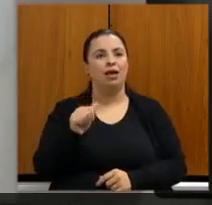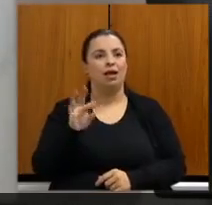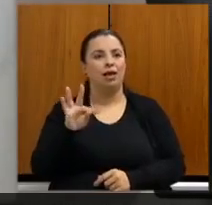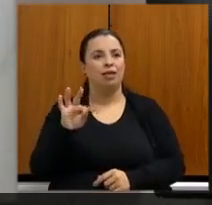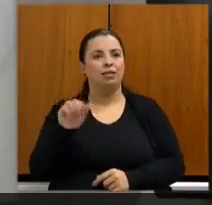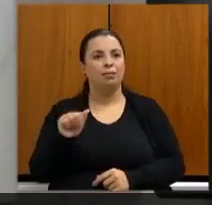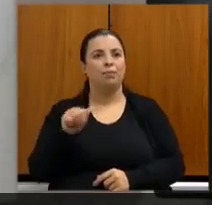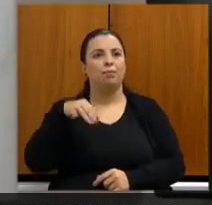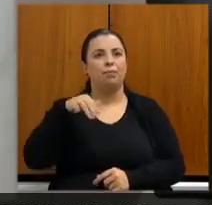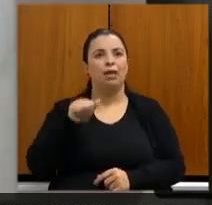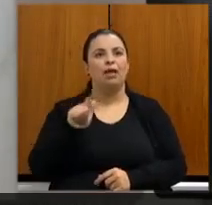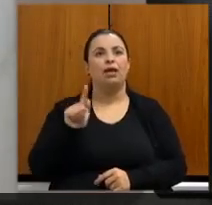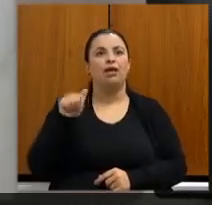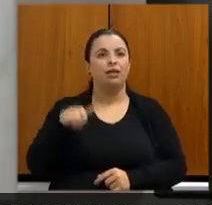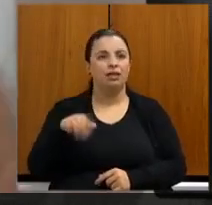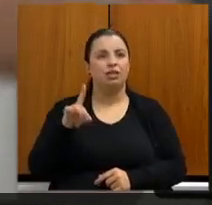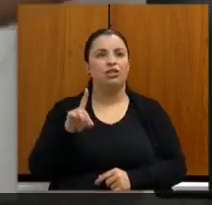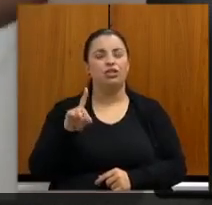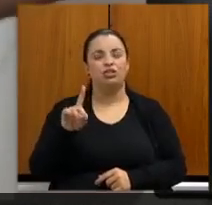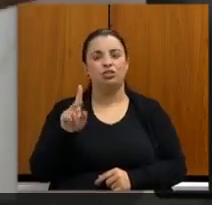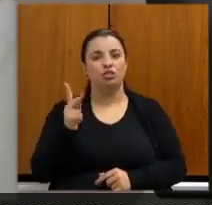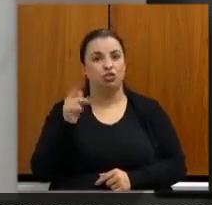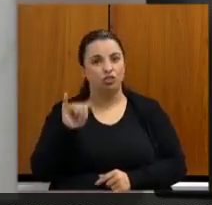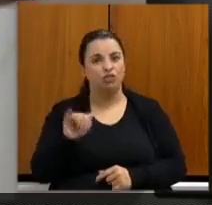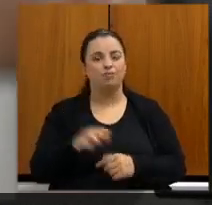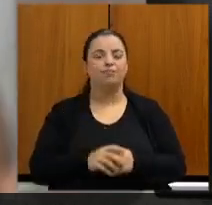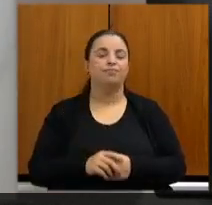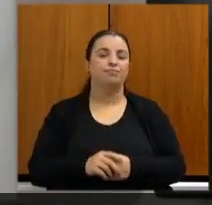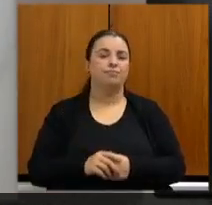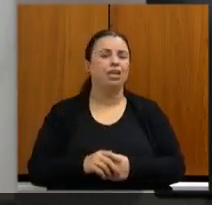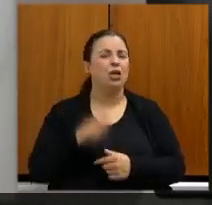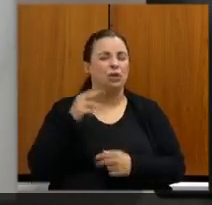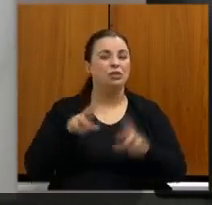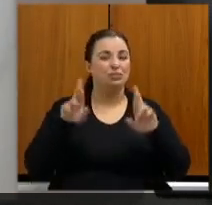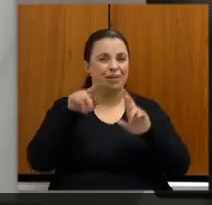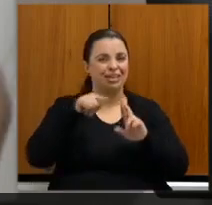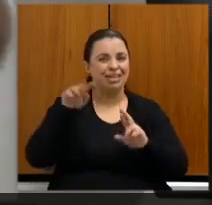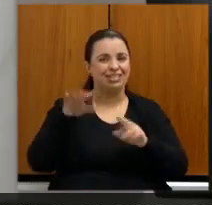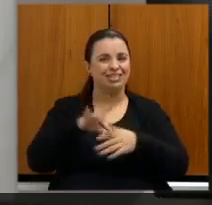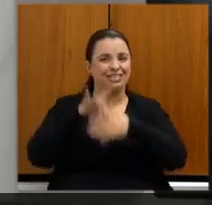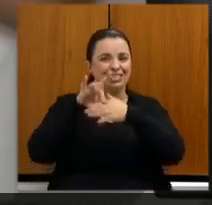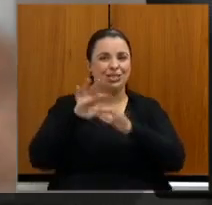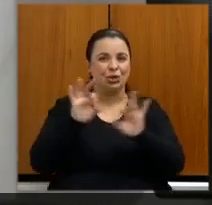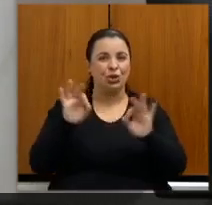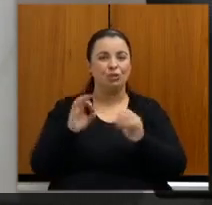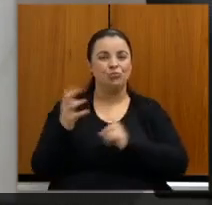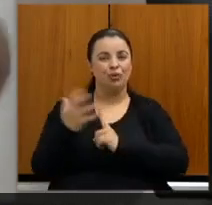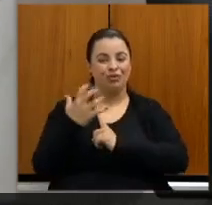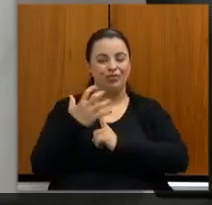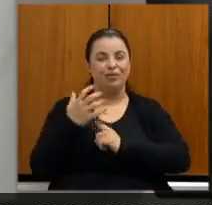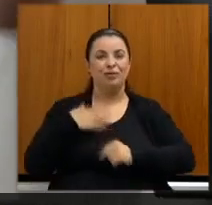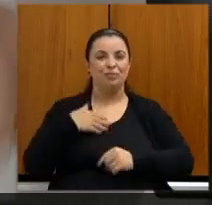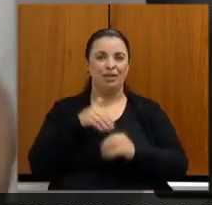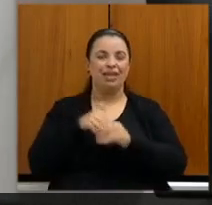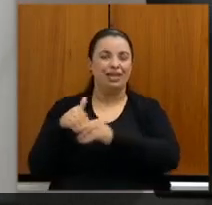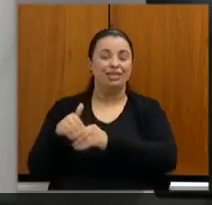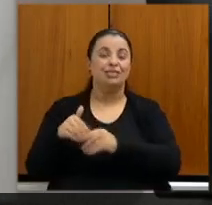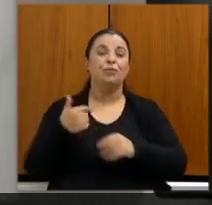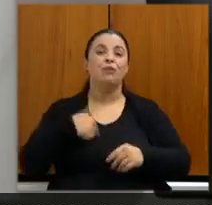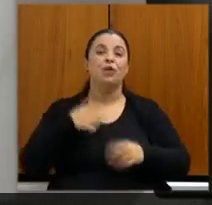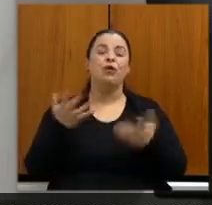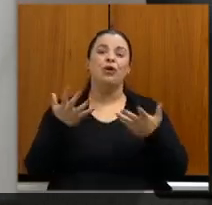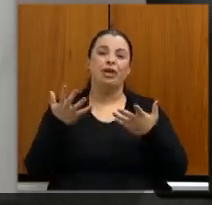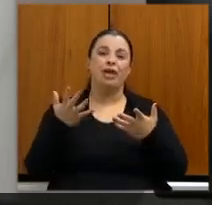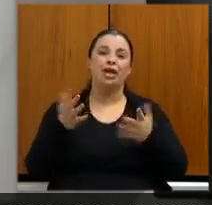fluidos aí inspire a eleição deputada mas eu já queria adiantar aqui eu acho que possa adiantar em nome aqui dos